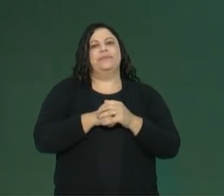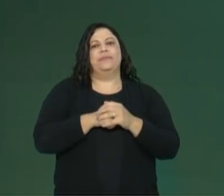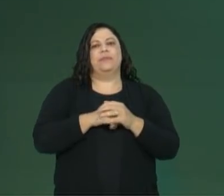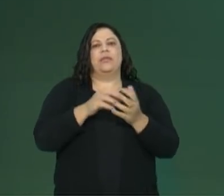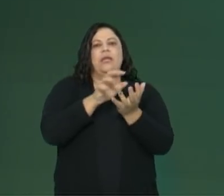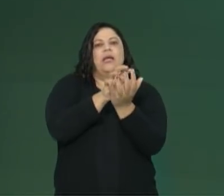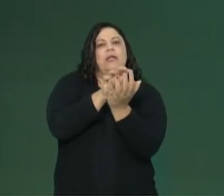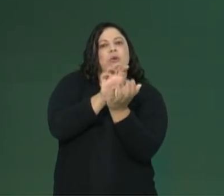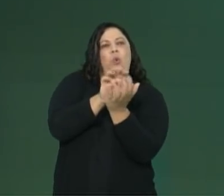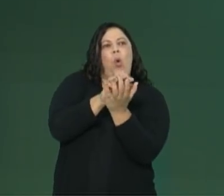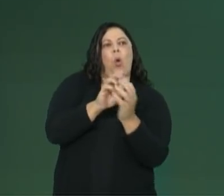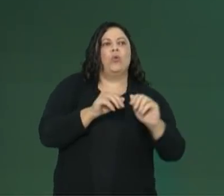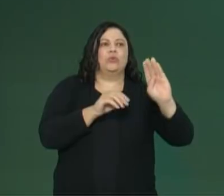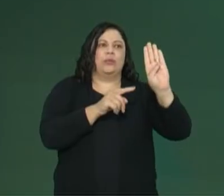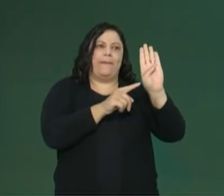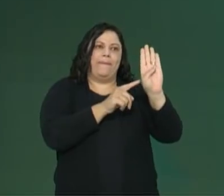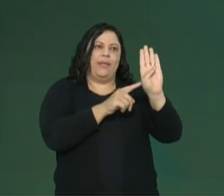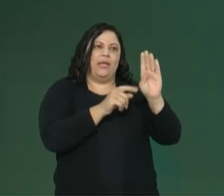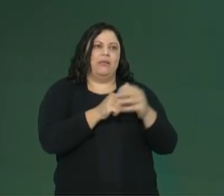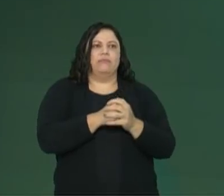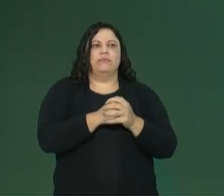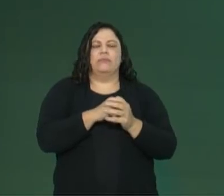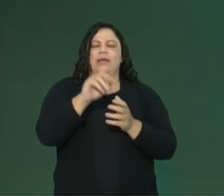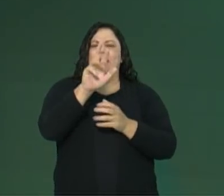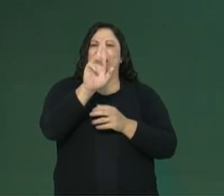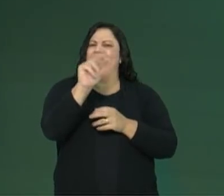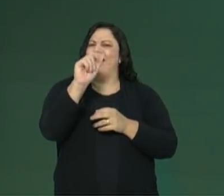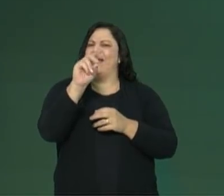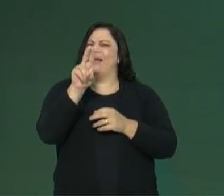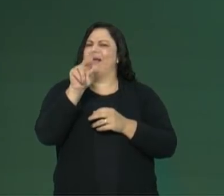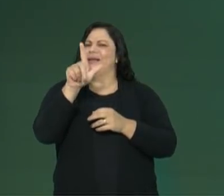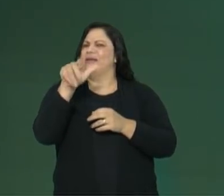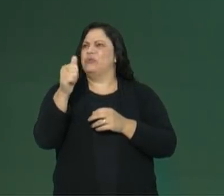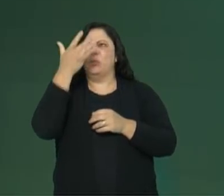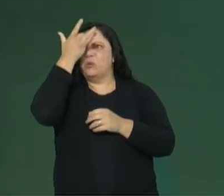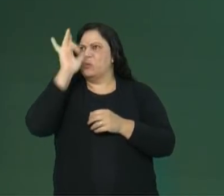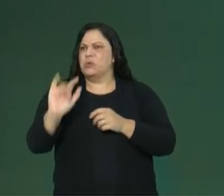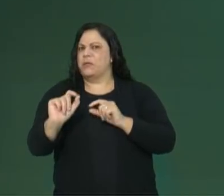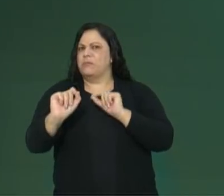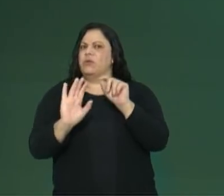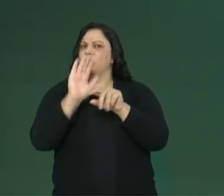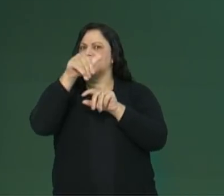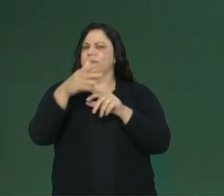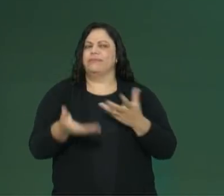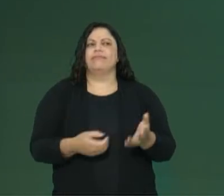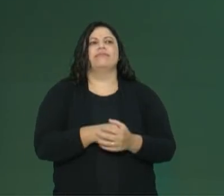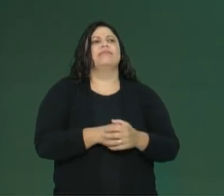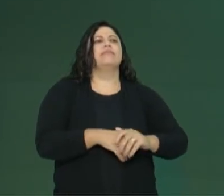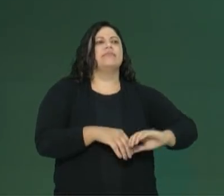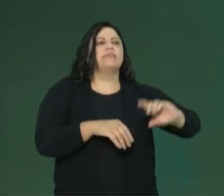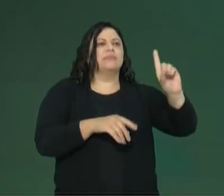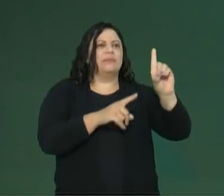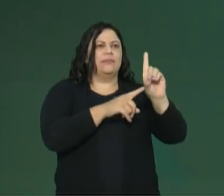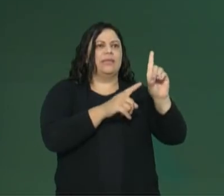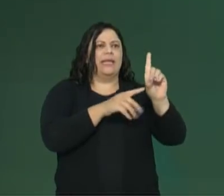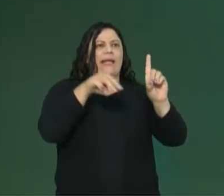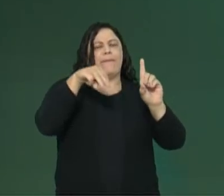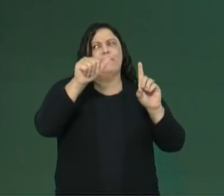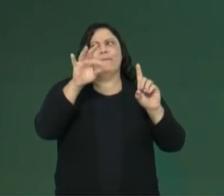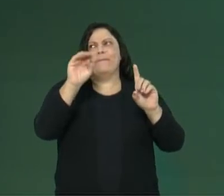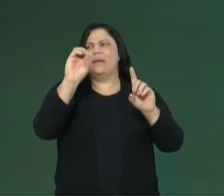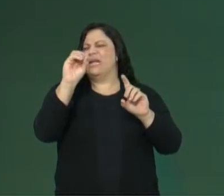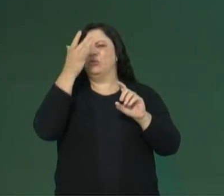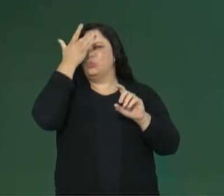marisco. Presença de rádula? Poxa, professor, ainda não sei o que é rádula. Pula essa opção. Presença de manto? Não sei o que é